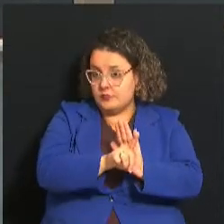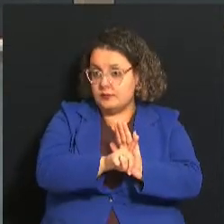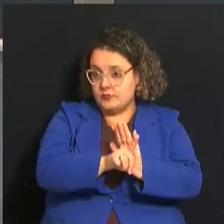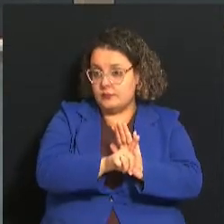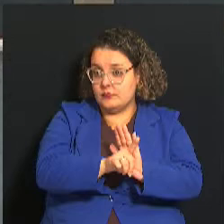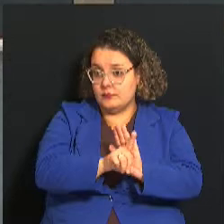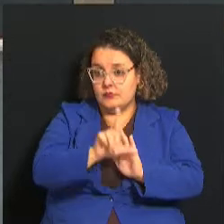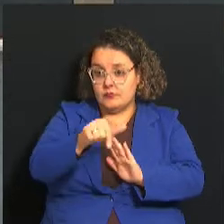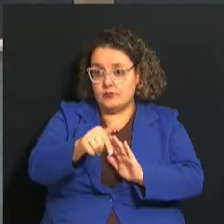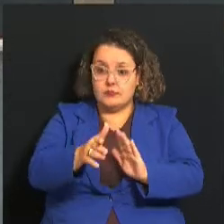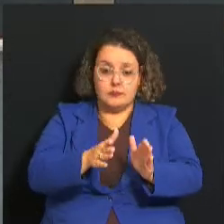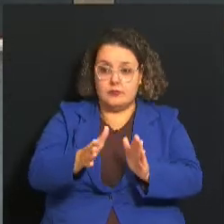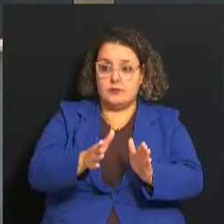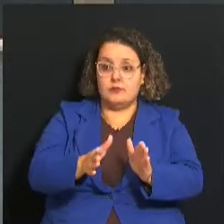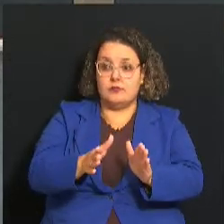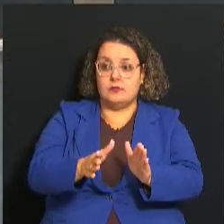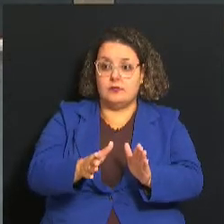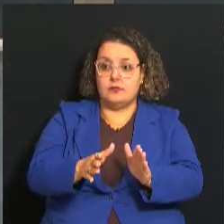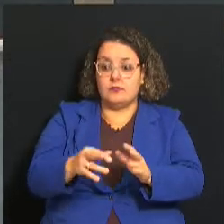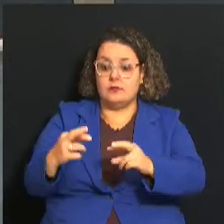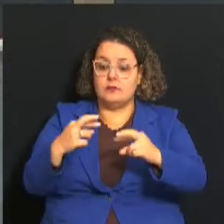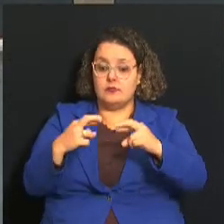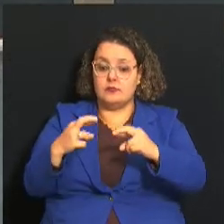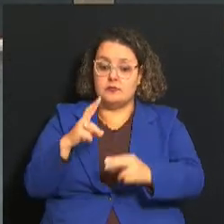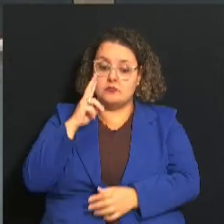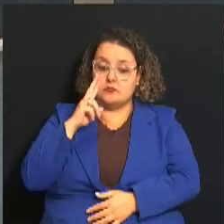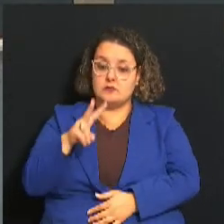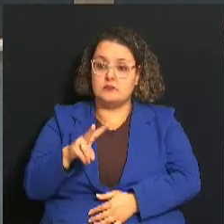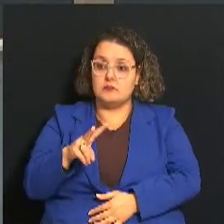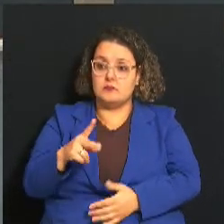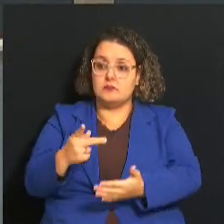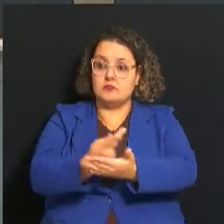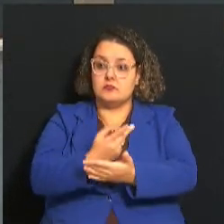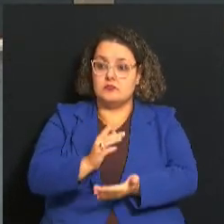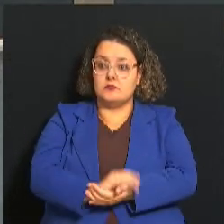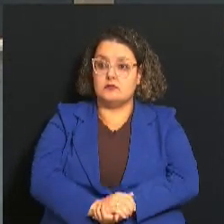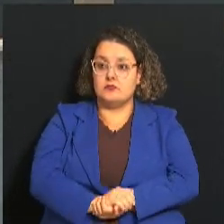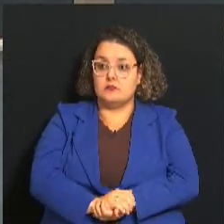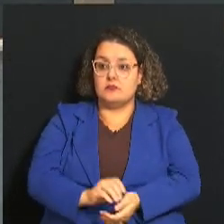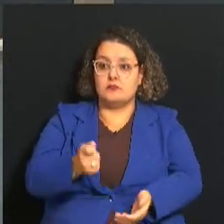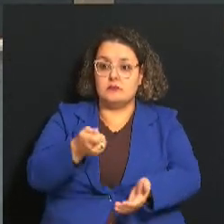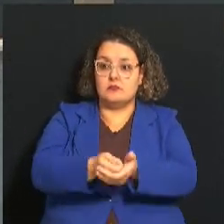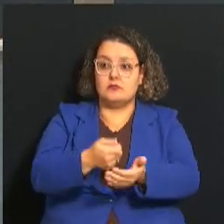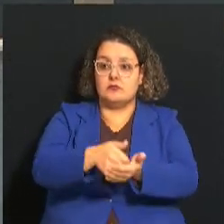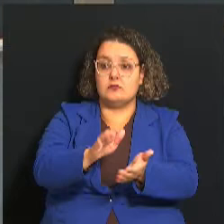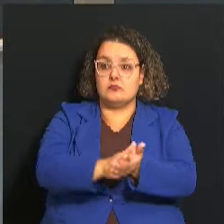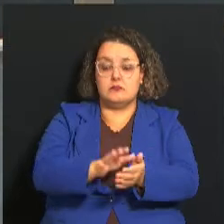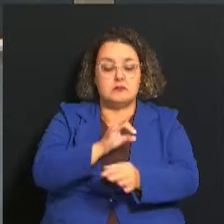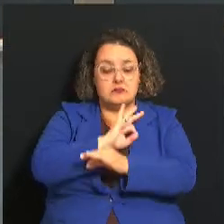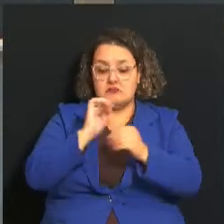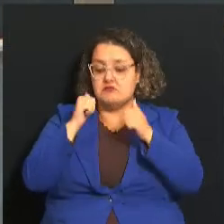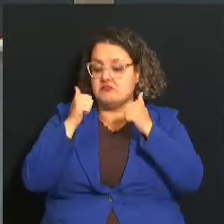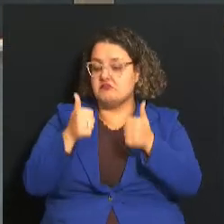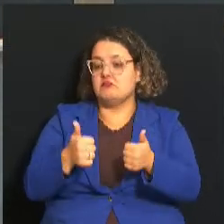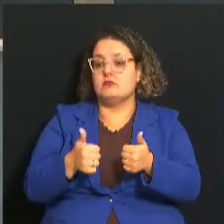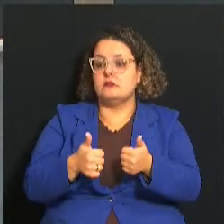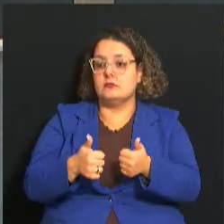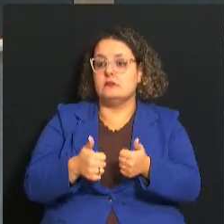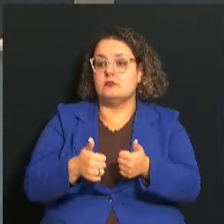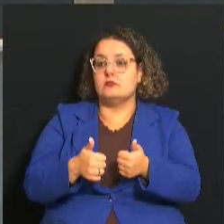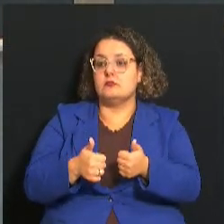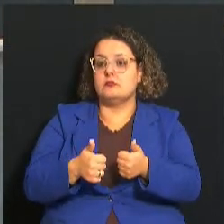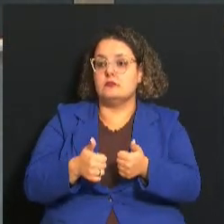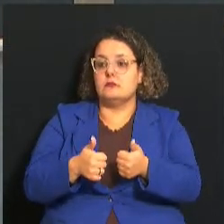certo tempo passa um fiscal lá, vê, está errado, você paga uma multa aí e está tudo certo. Essa